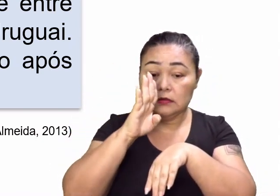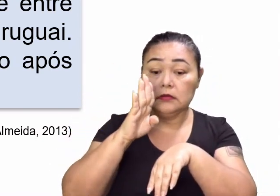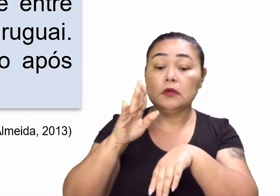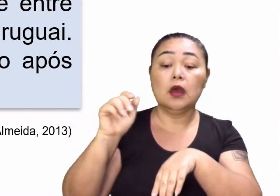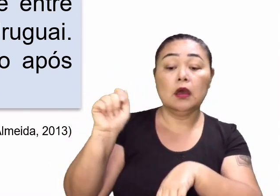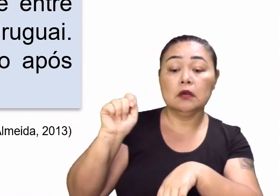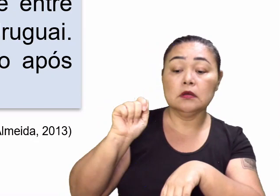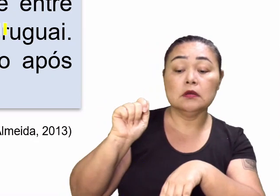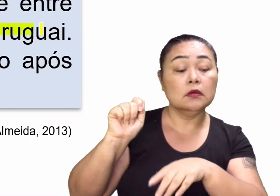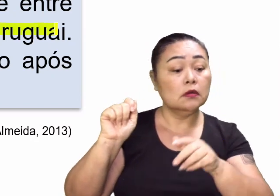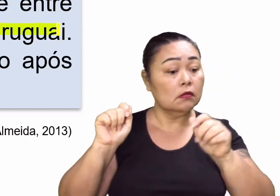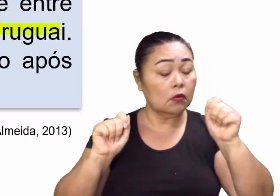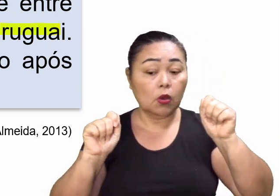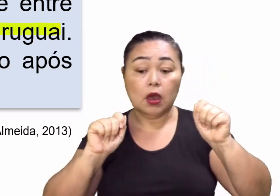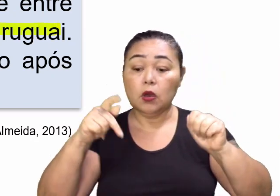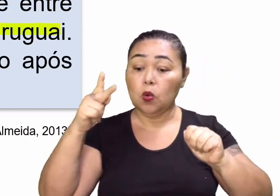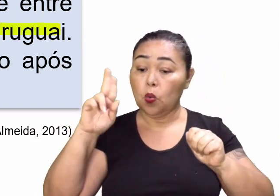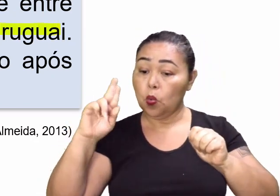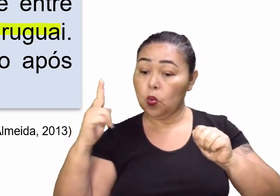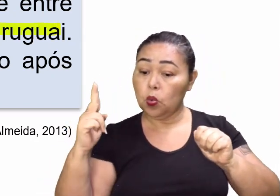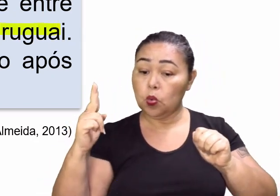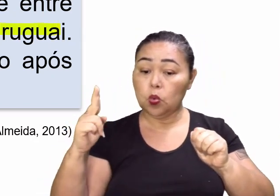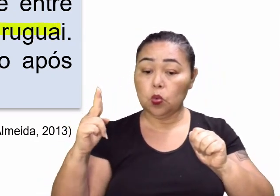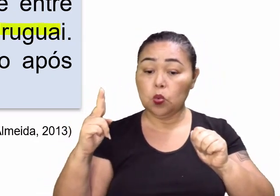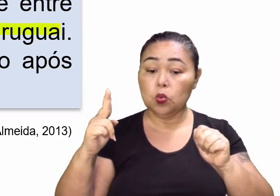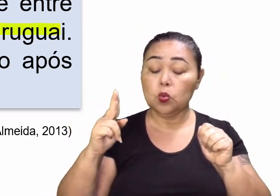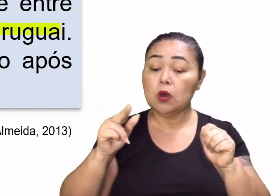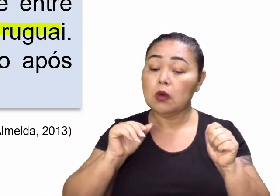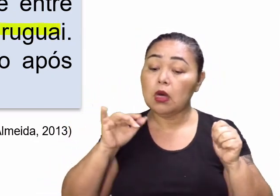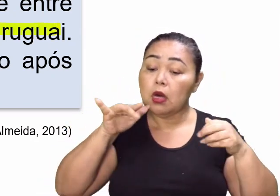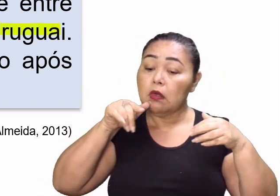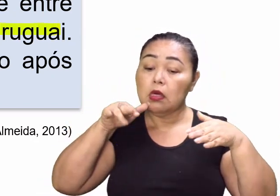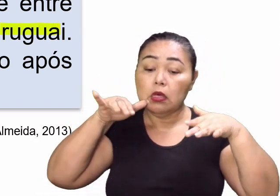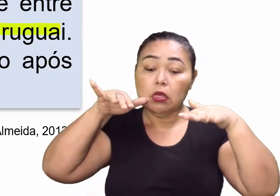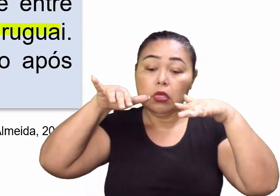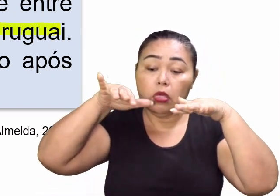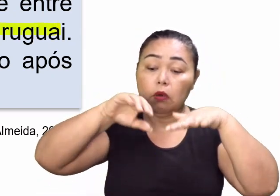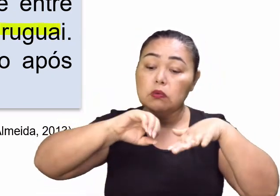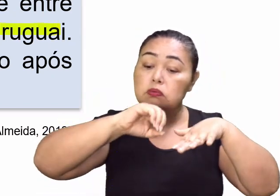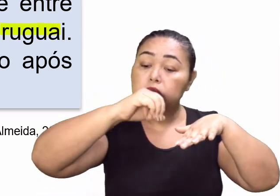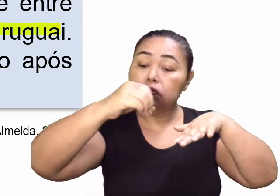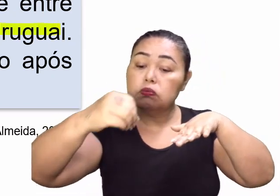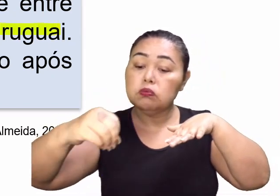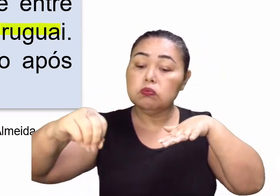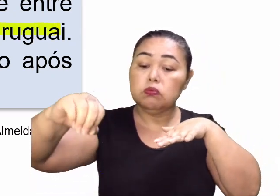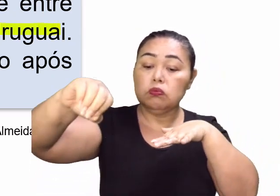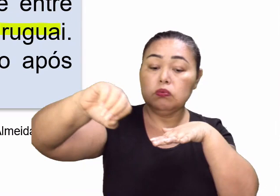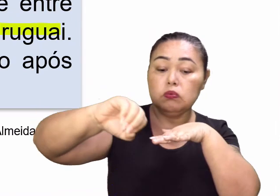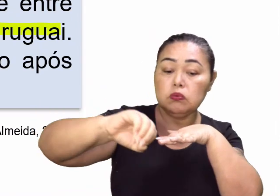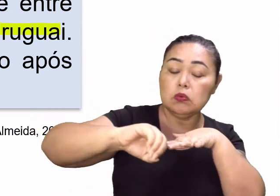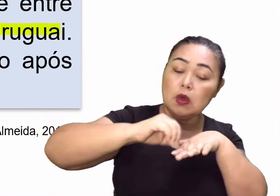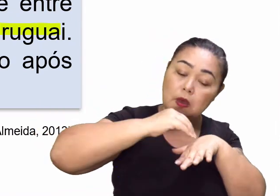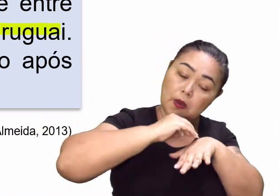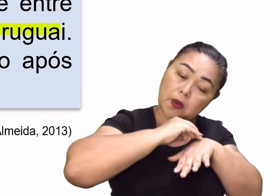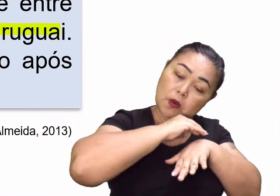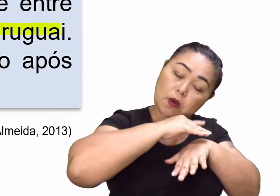e entre Argentina e Uruguai. Deságua no oceano após percorrer